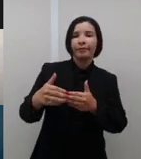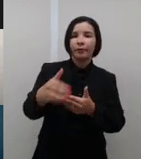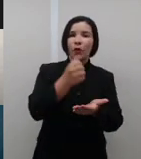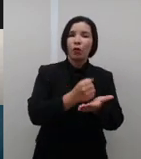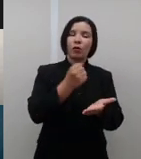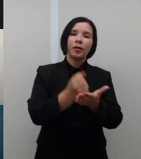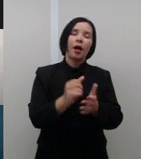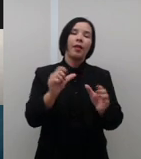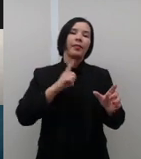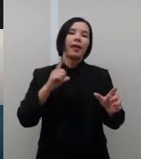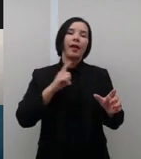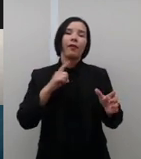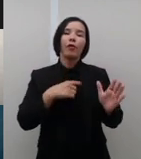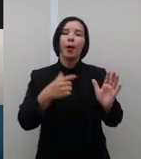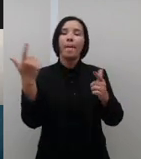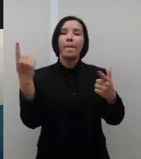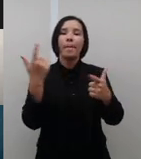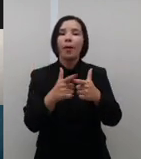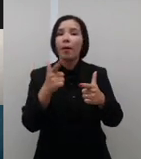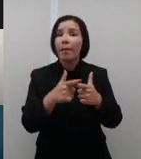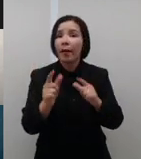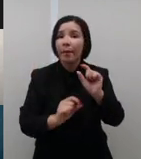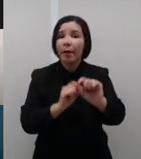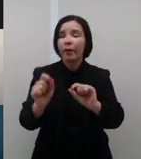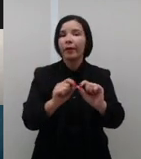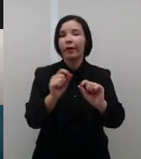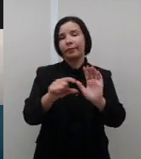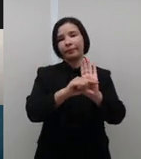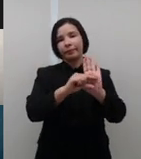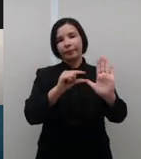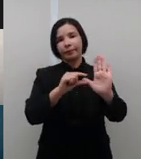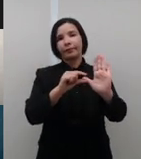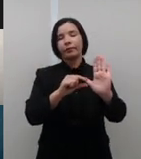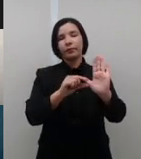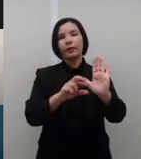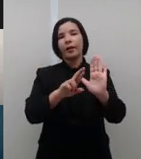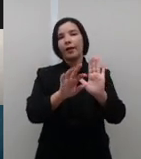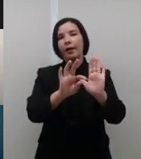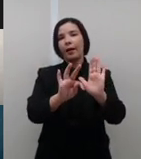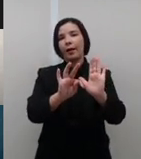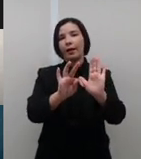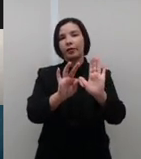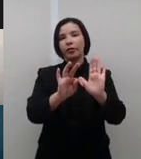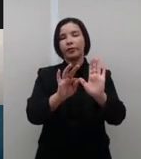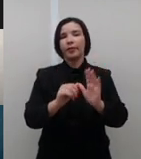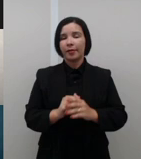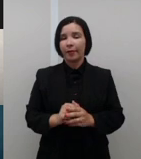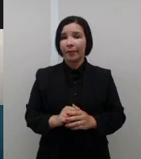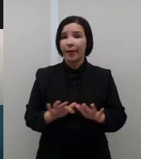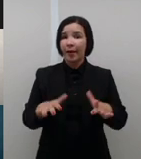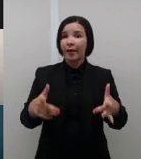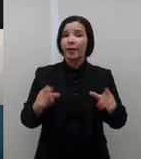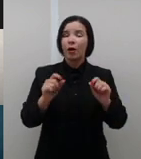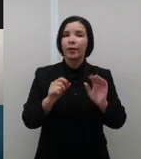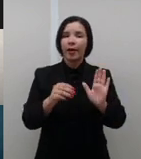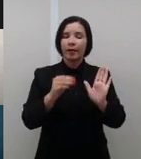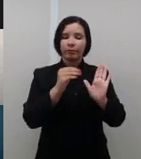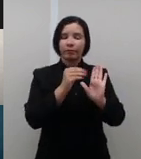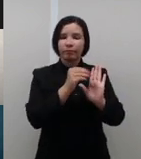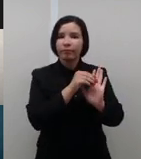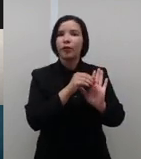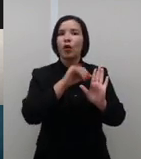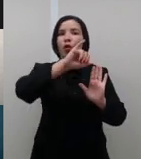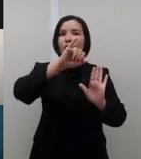termos aditivos de reratificação, que sempre confirmaram, eu repito, as taxas de juros, os índices de correção